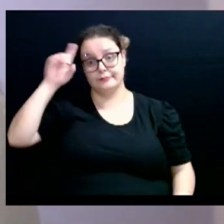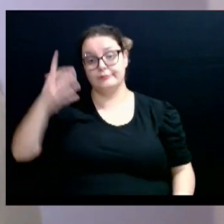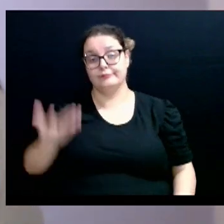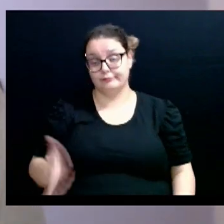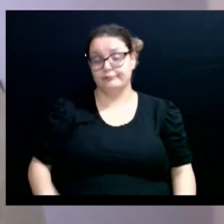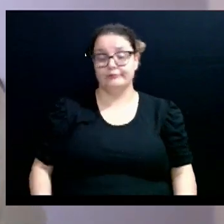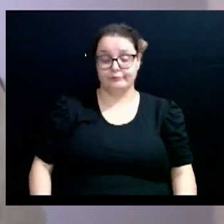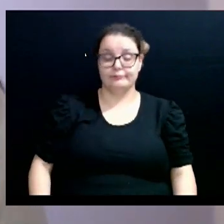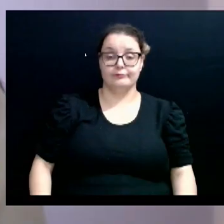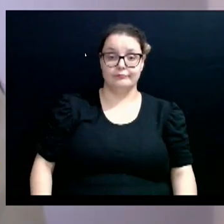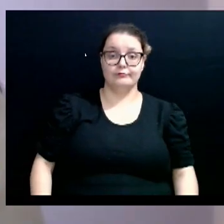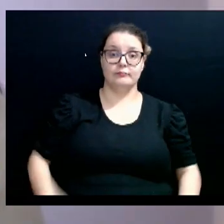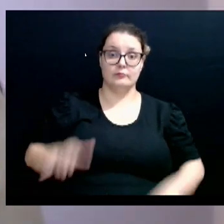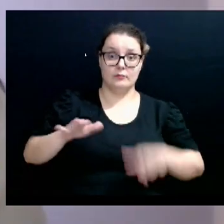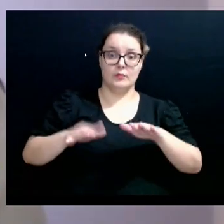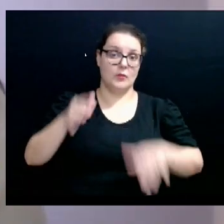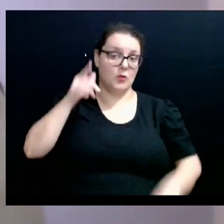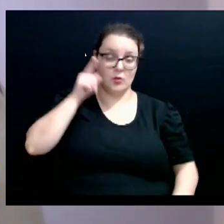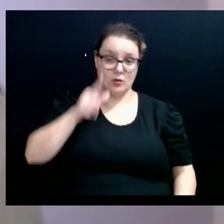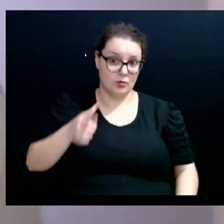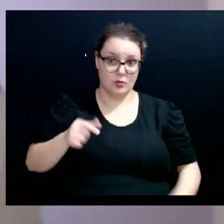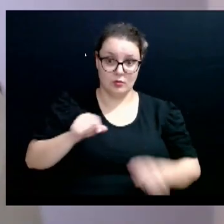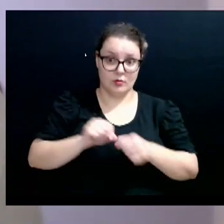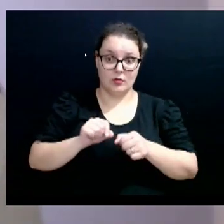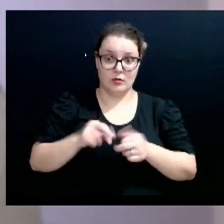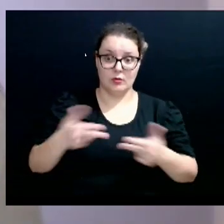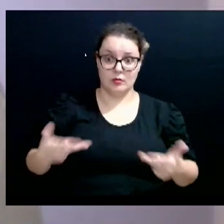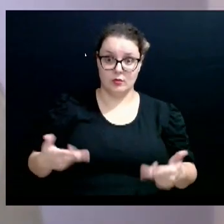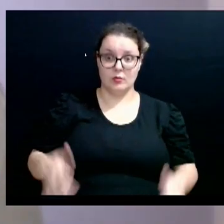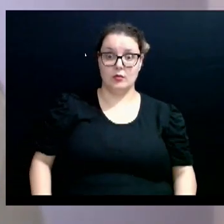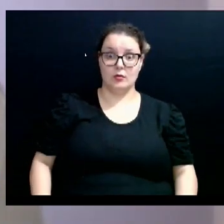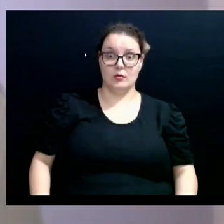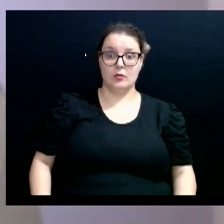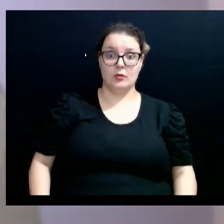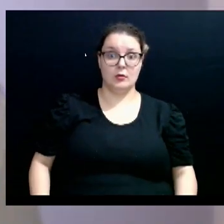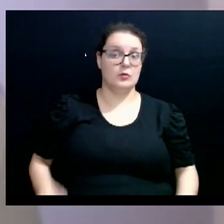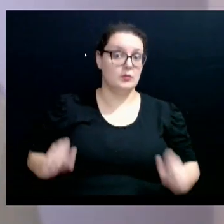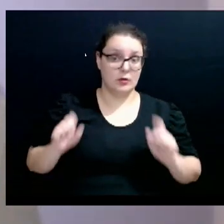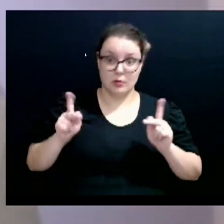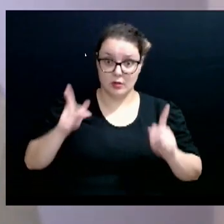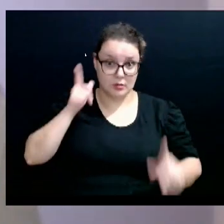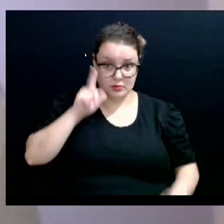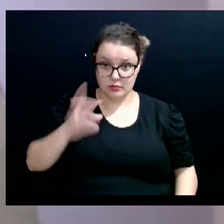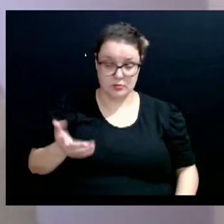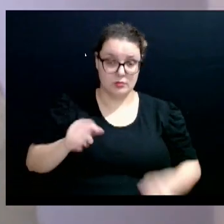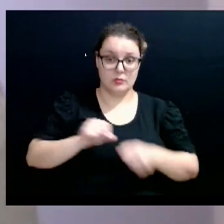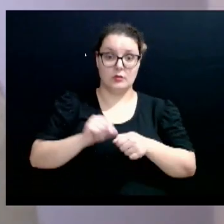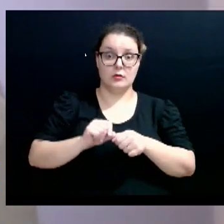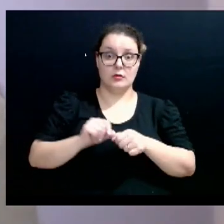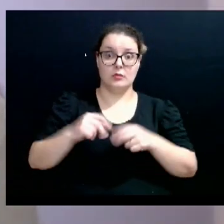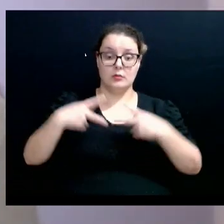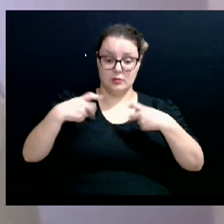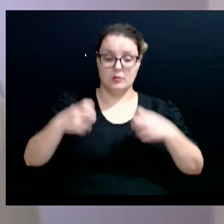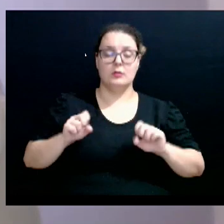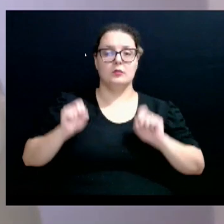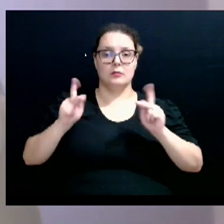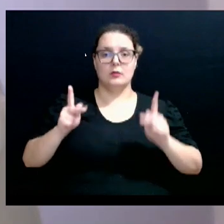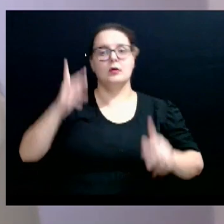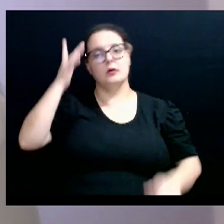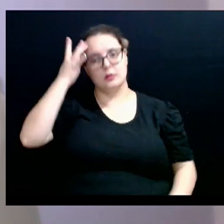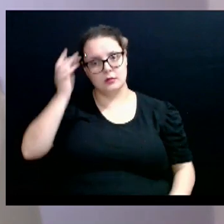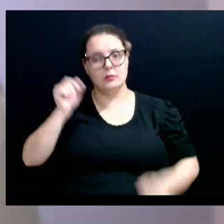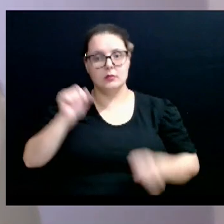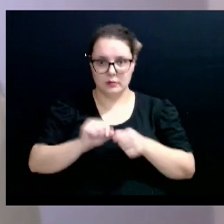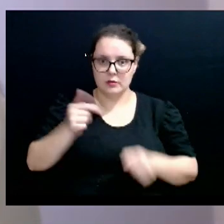vezes, se você não conseguir fazer uma coisa que você se impôs a fazer, tá tudo bem. Só olhar para você e falar assim, tá tudo bem, amanhã a gente faz.